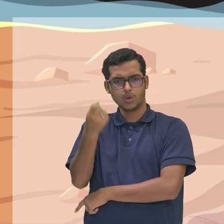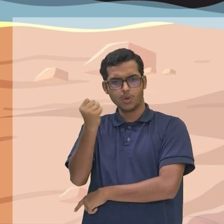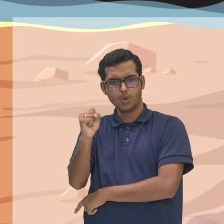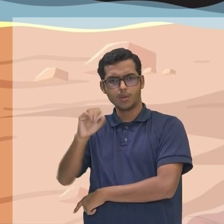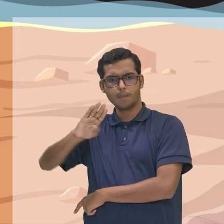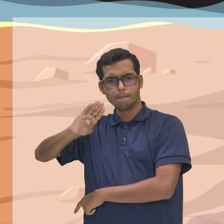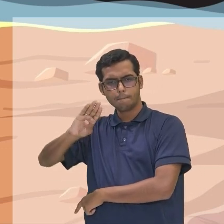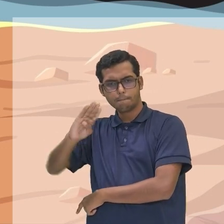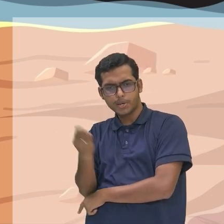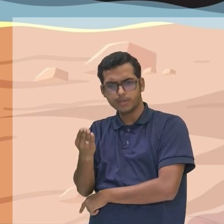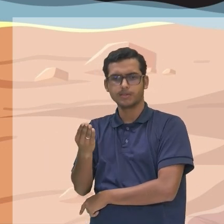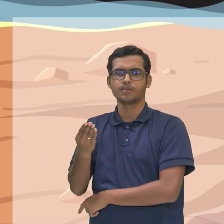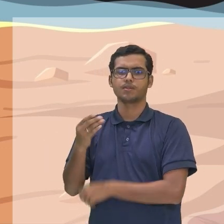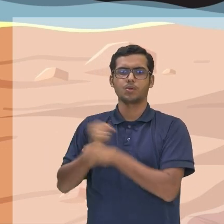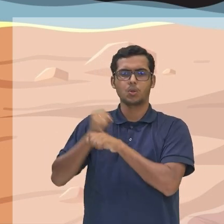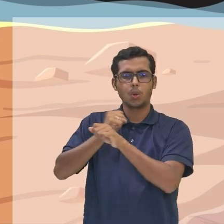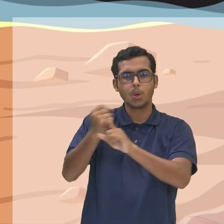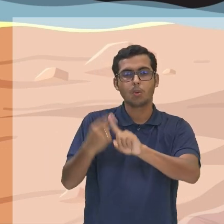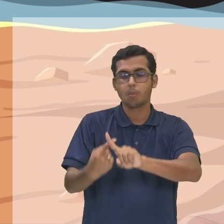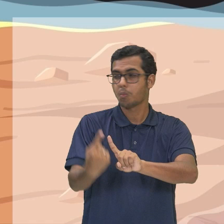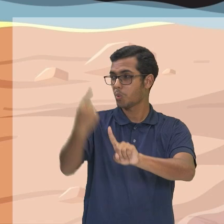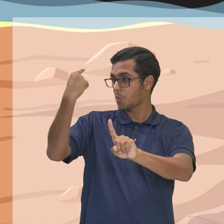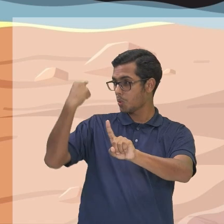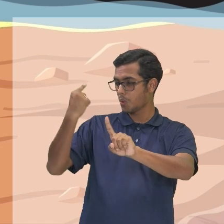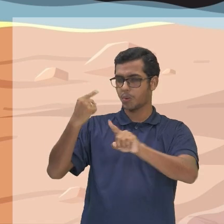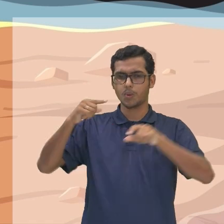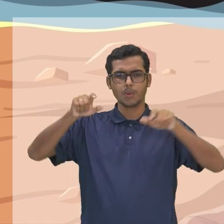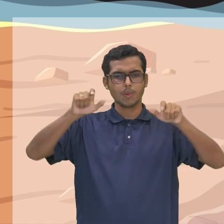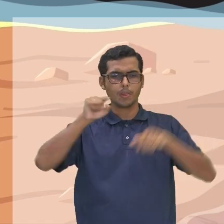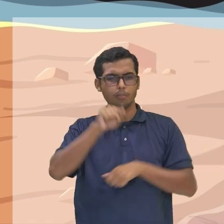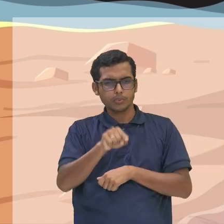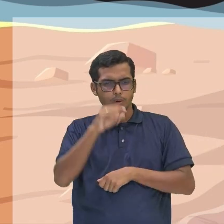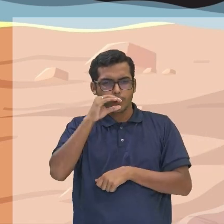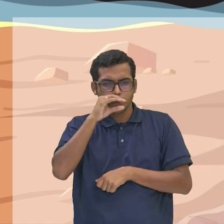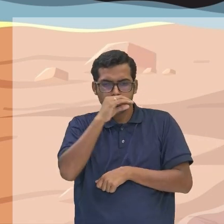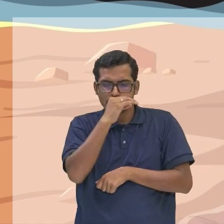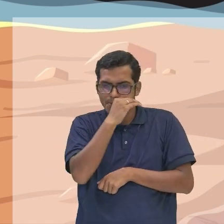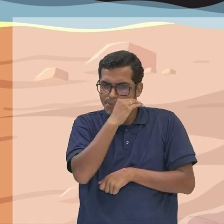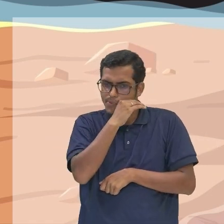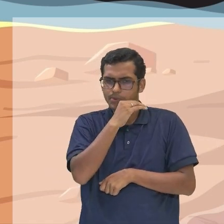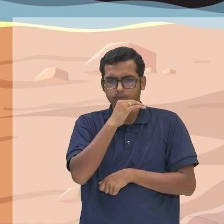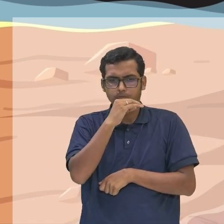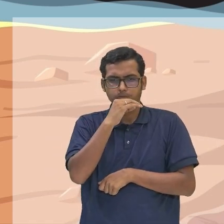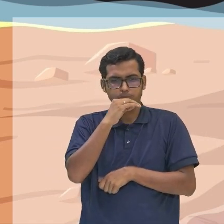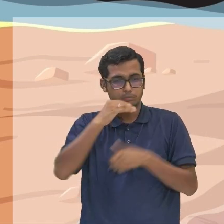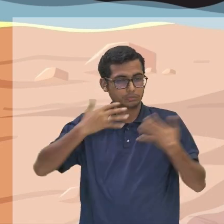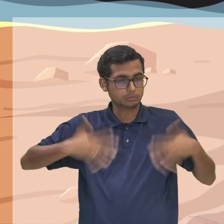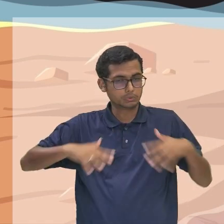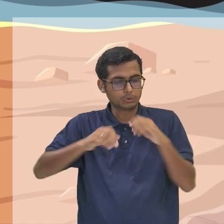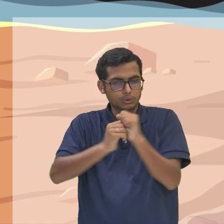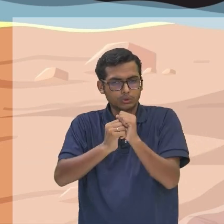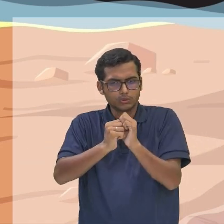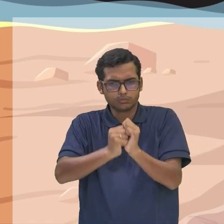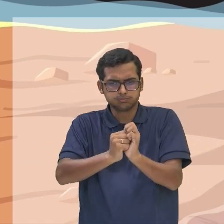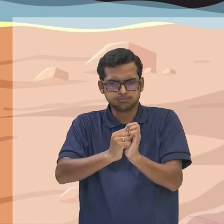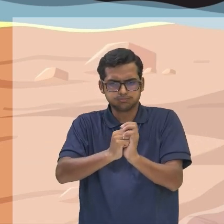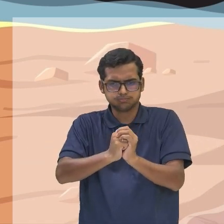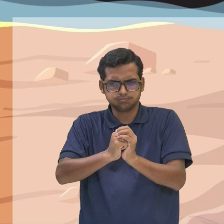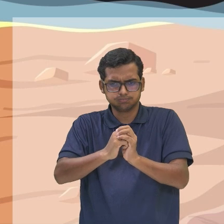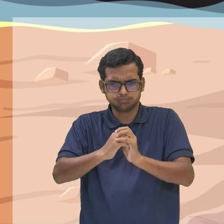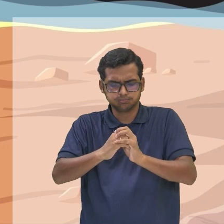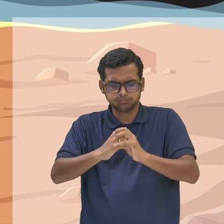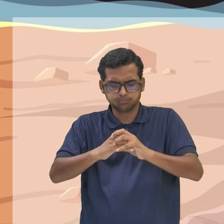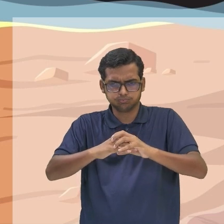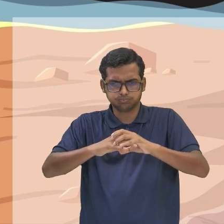ponto. Esse ponto era muito denso e quente, e ele começou a se expandir. Quando esse ponto começou a se expandir,